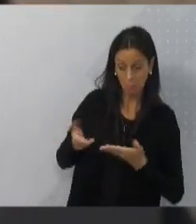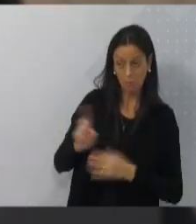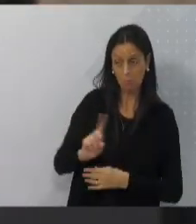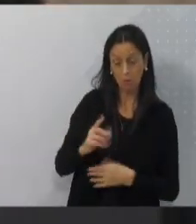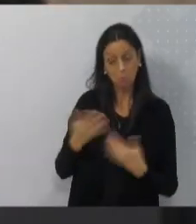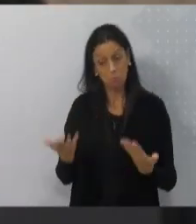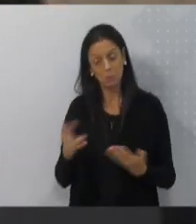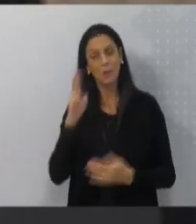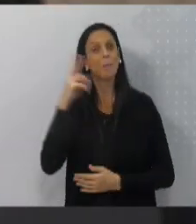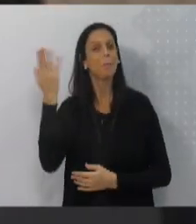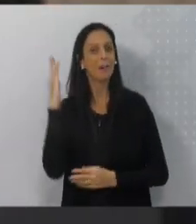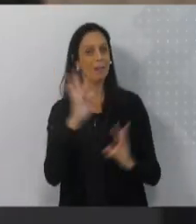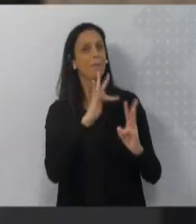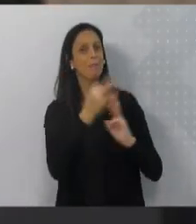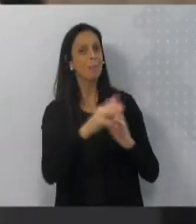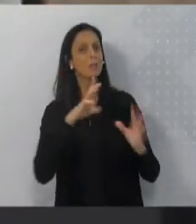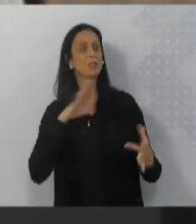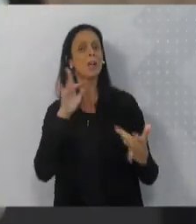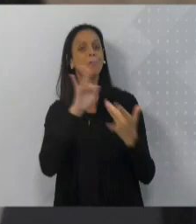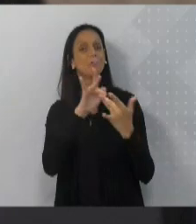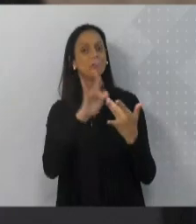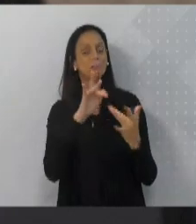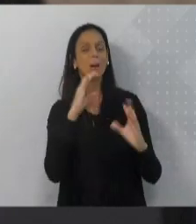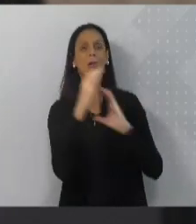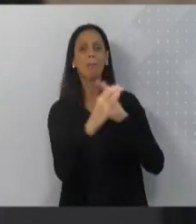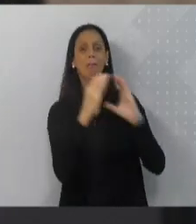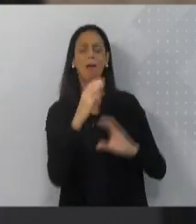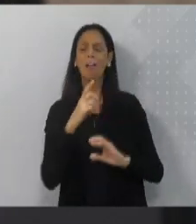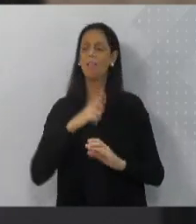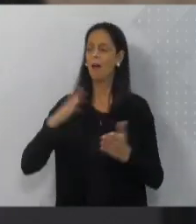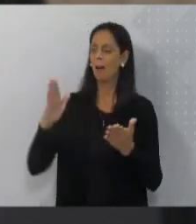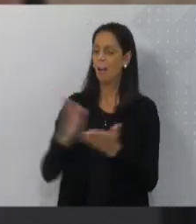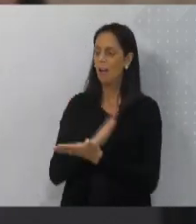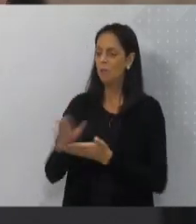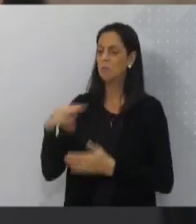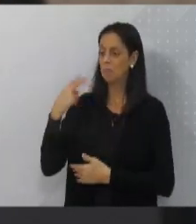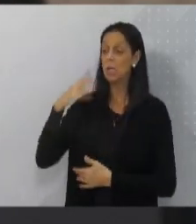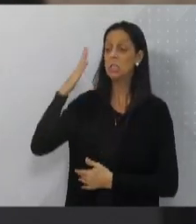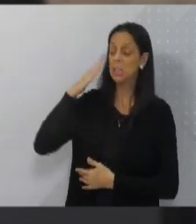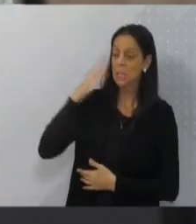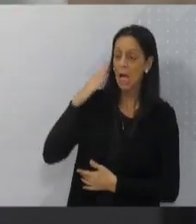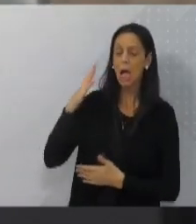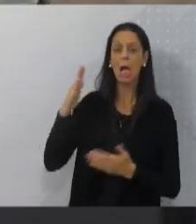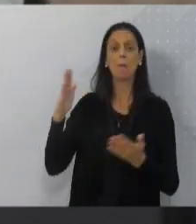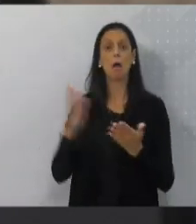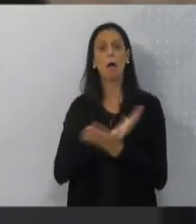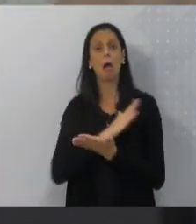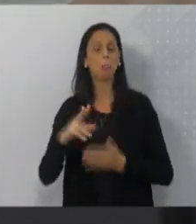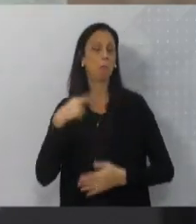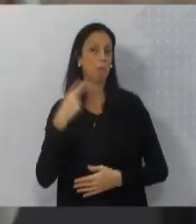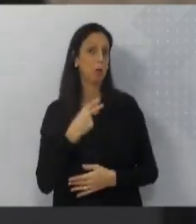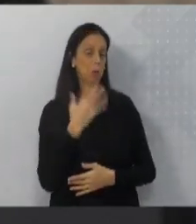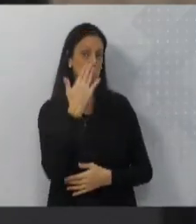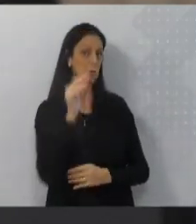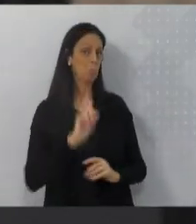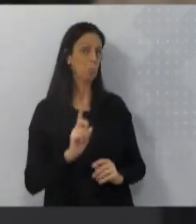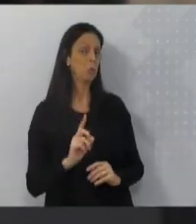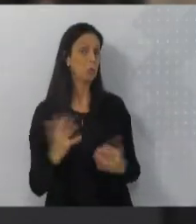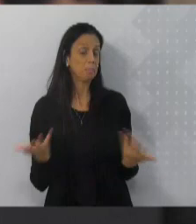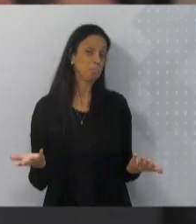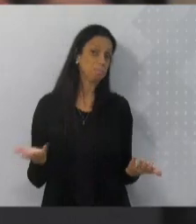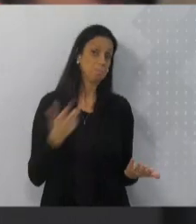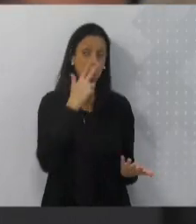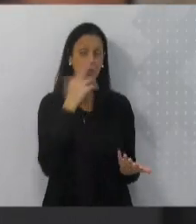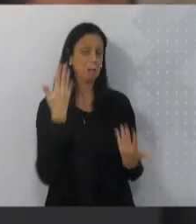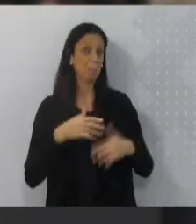essa comunicação com esta casa. Agora parece que um ou outro fica sabendo, os demais vereadores não podem estar presentes ou parece que não devem ser convidados. É,